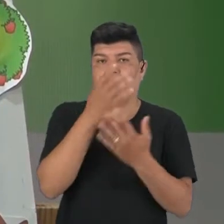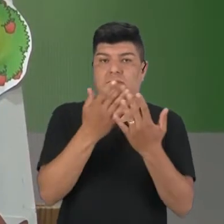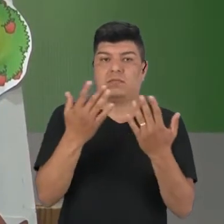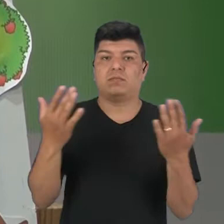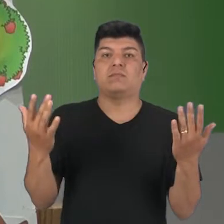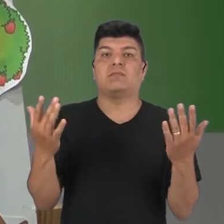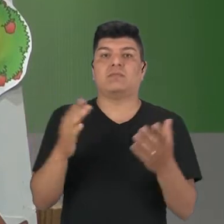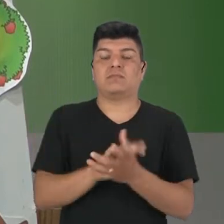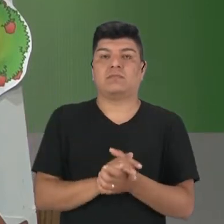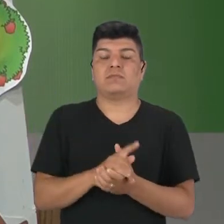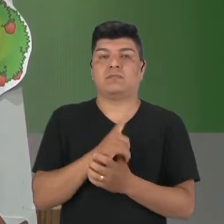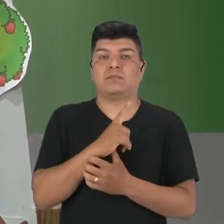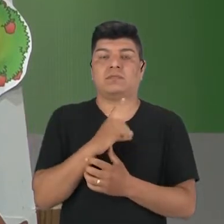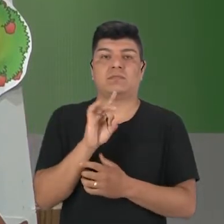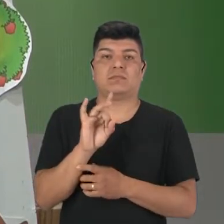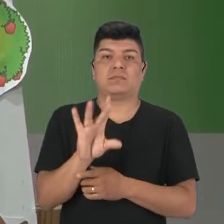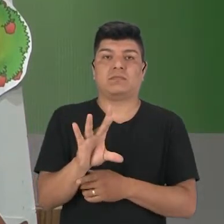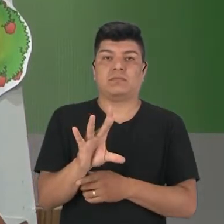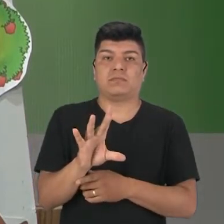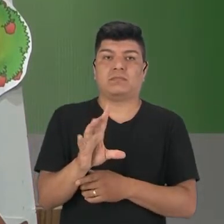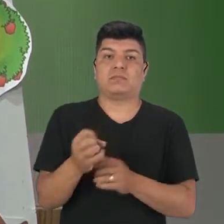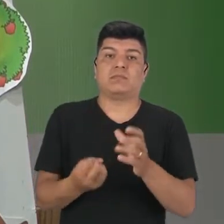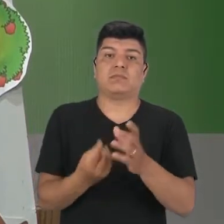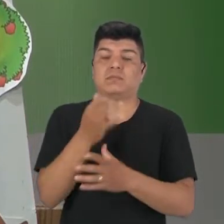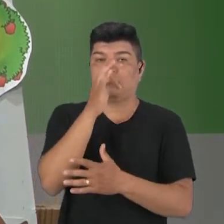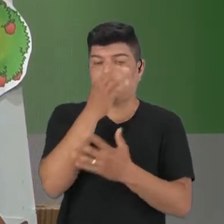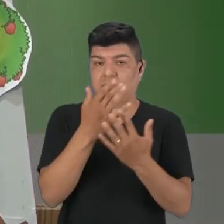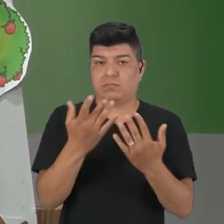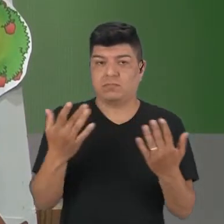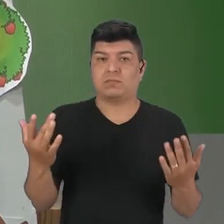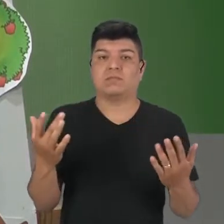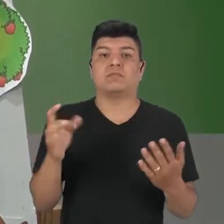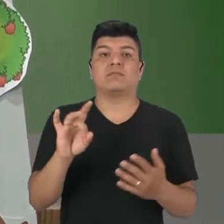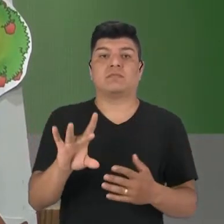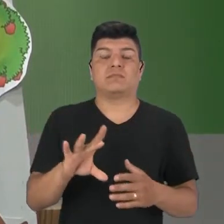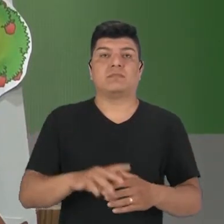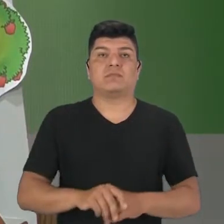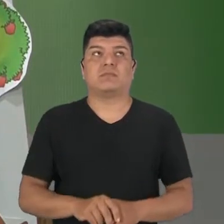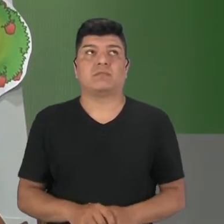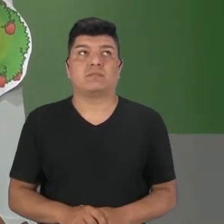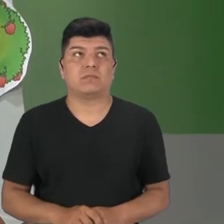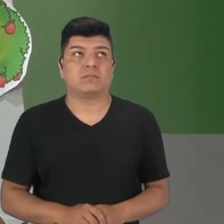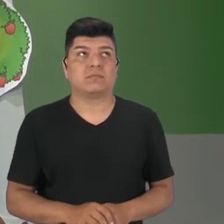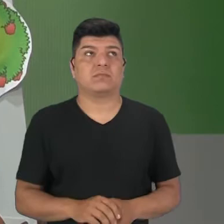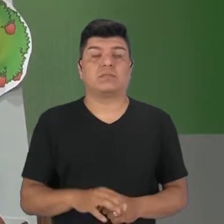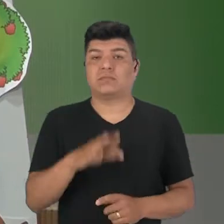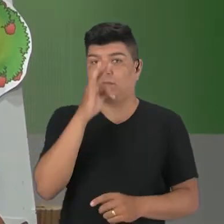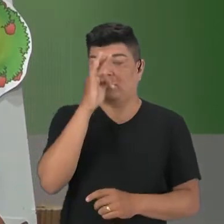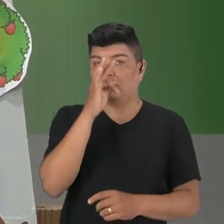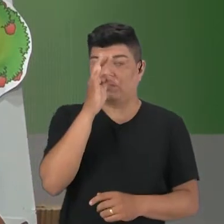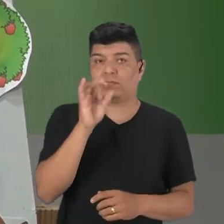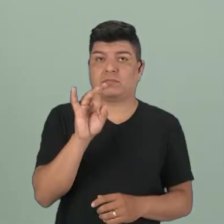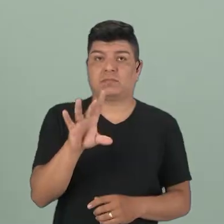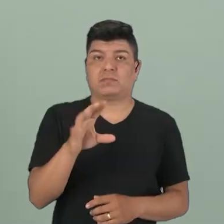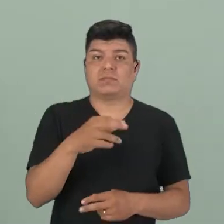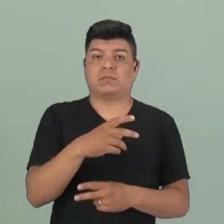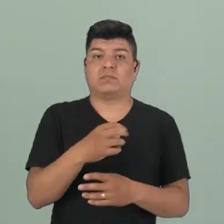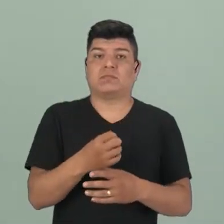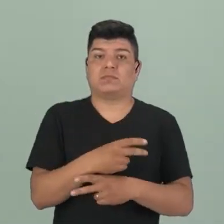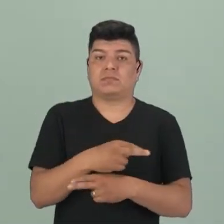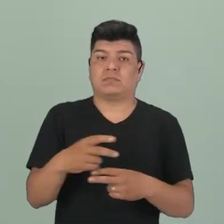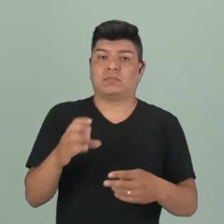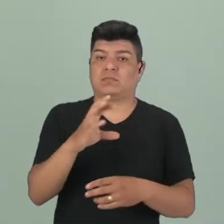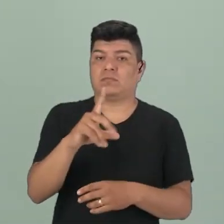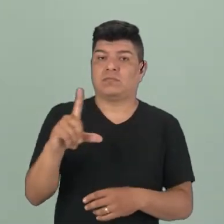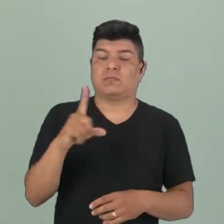plantas ela certa apenas como produtores aqui tá então a planta aqui é apenas um produtor